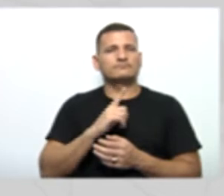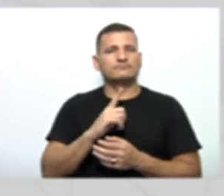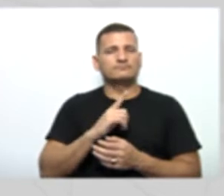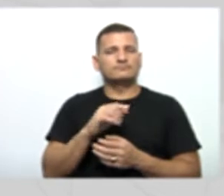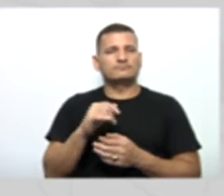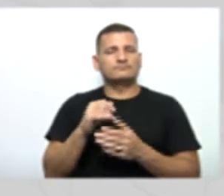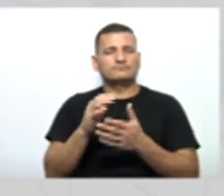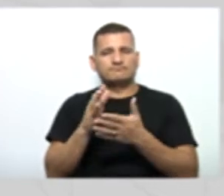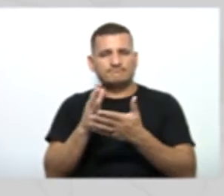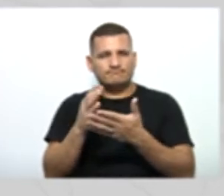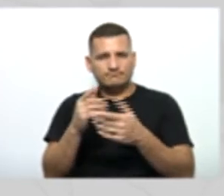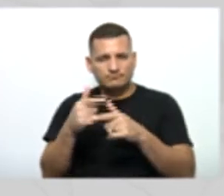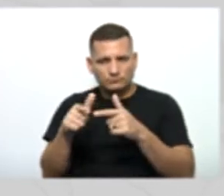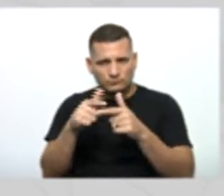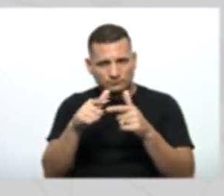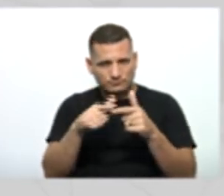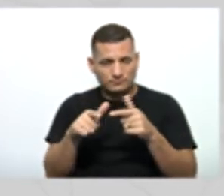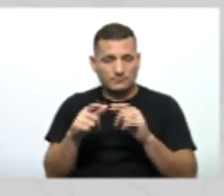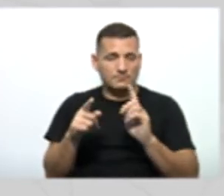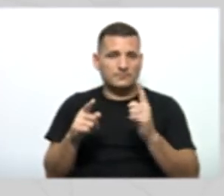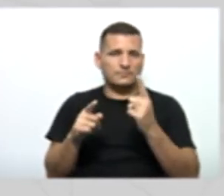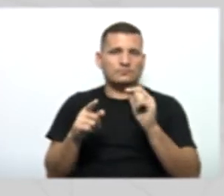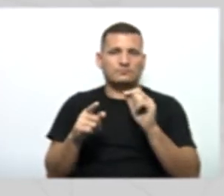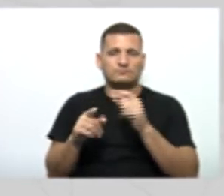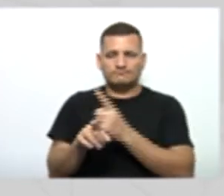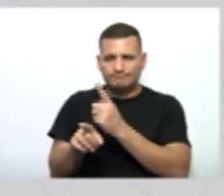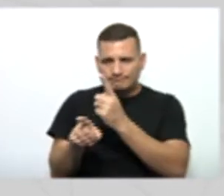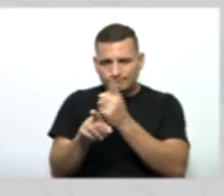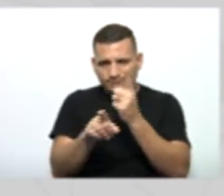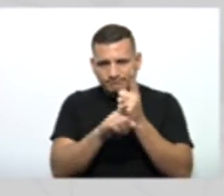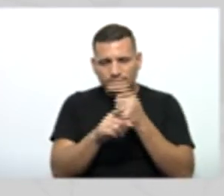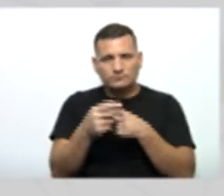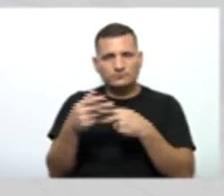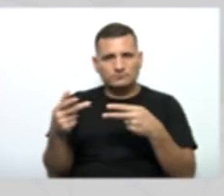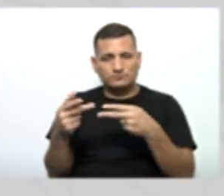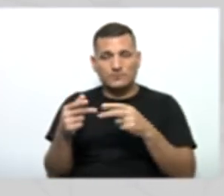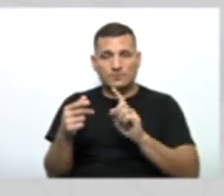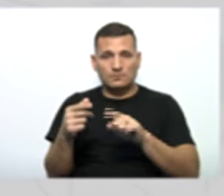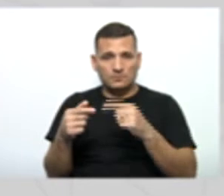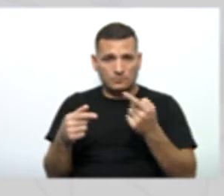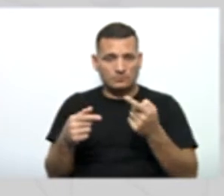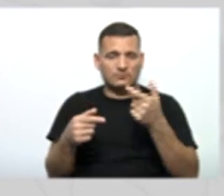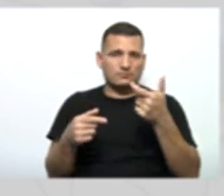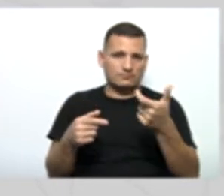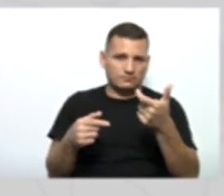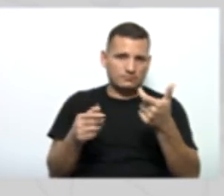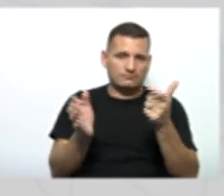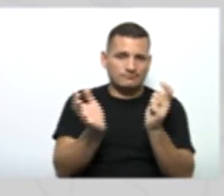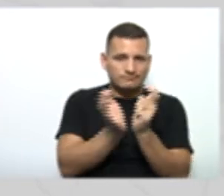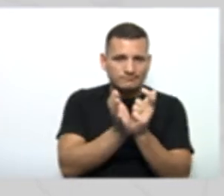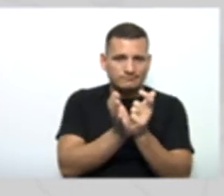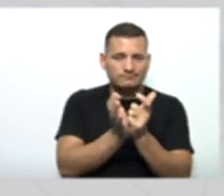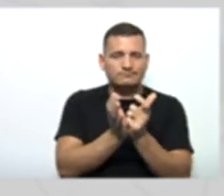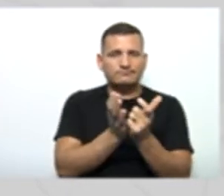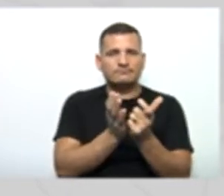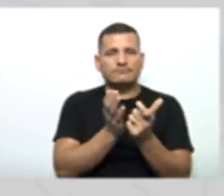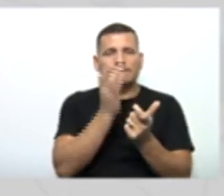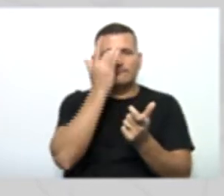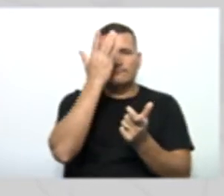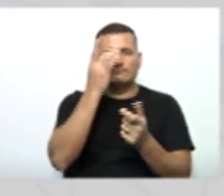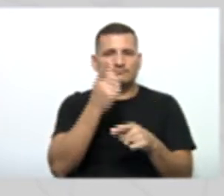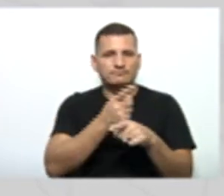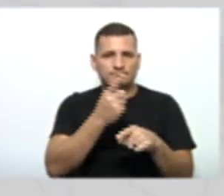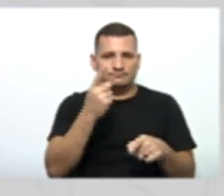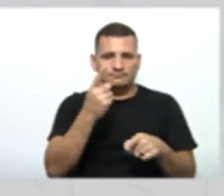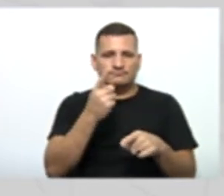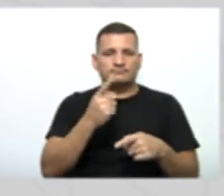identificar esses objetos, que aí sim vai ficar bem mais fácil identificar as classes, certo? Vamos lá. Ó.